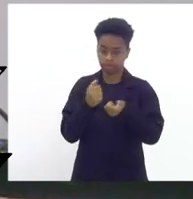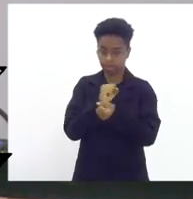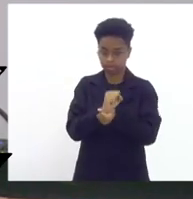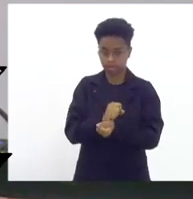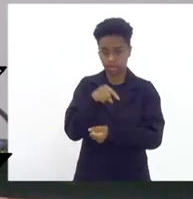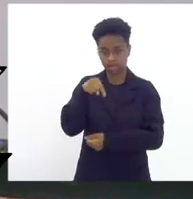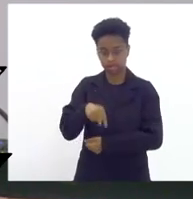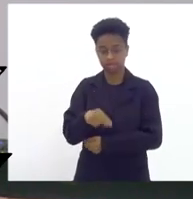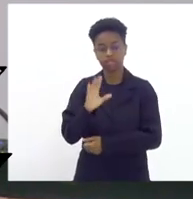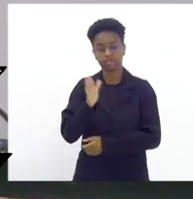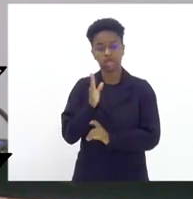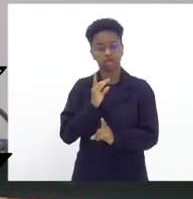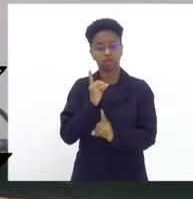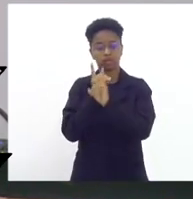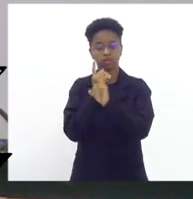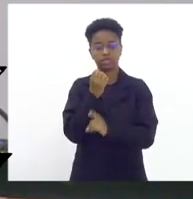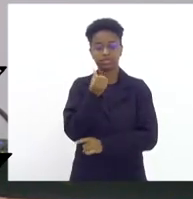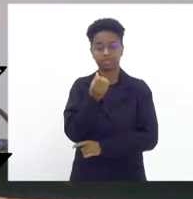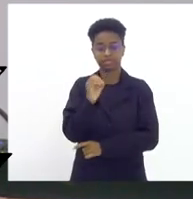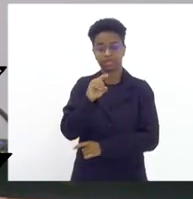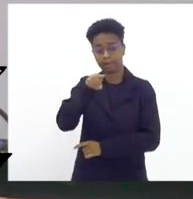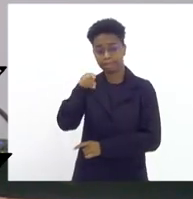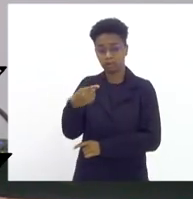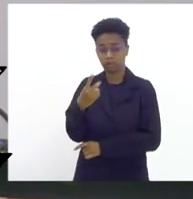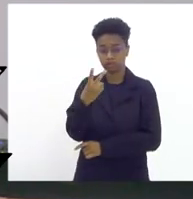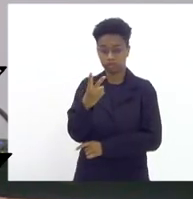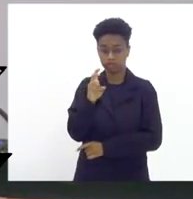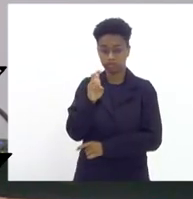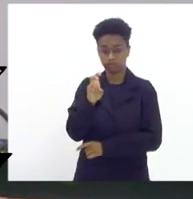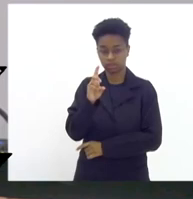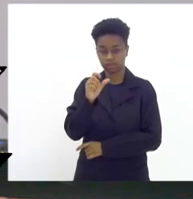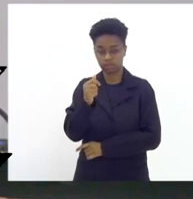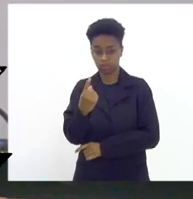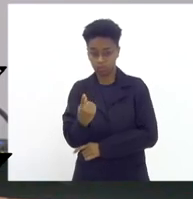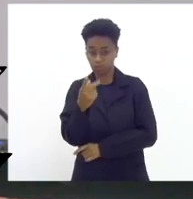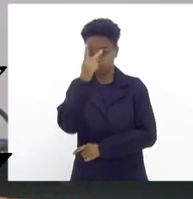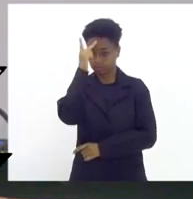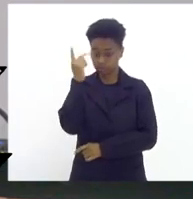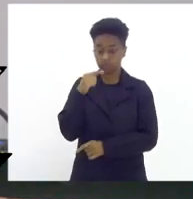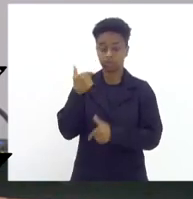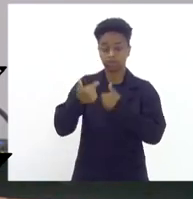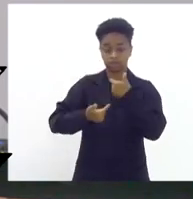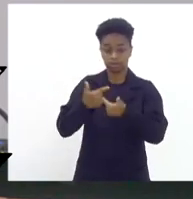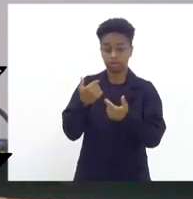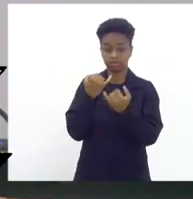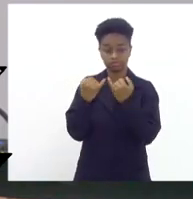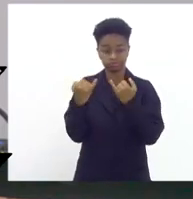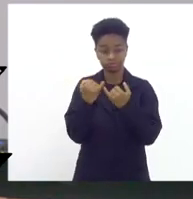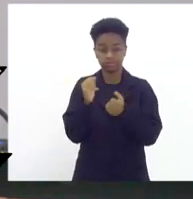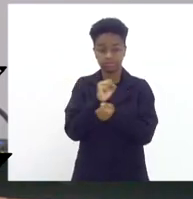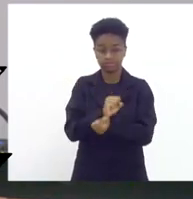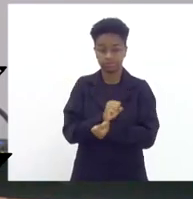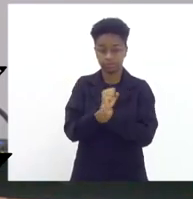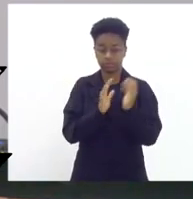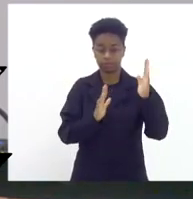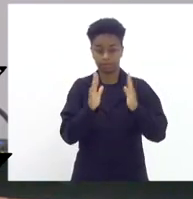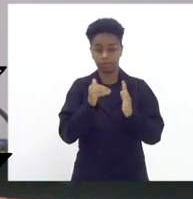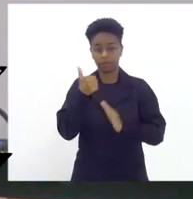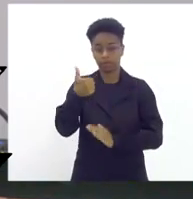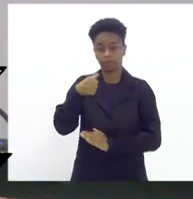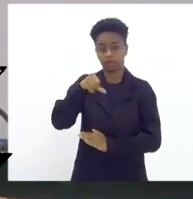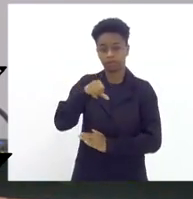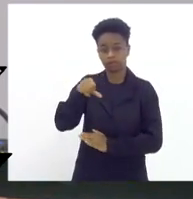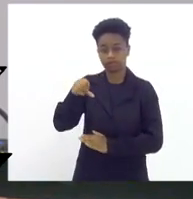encontradas 60.251 pessoas em situação de trabalho análogo escravidão entre 1995